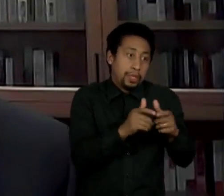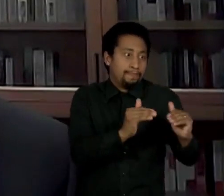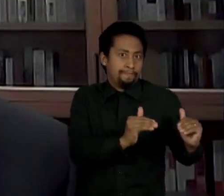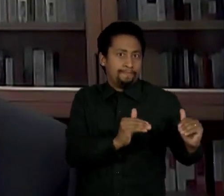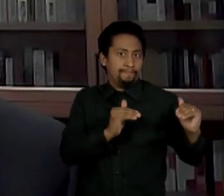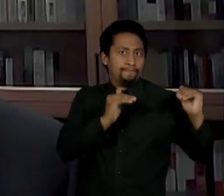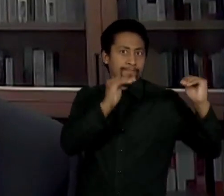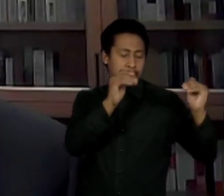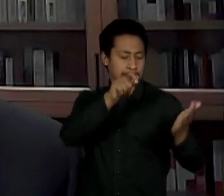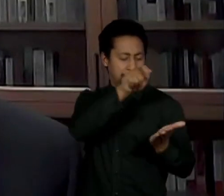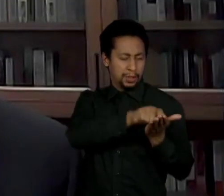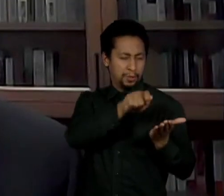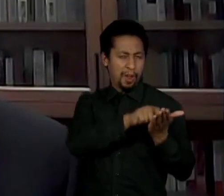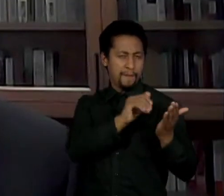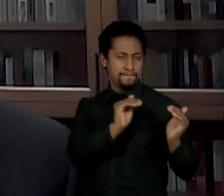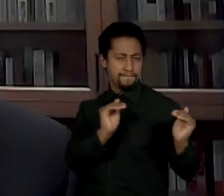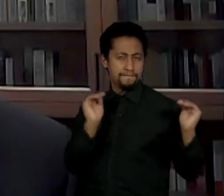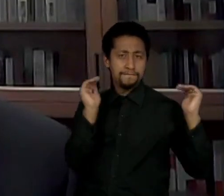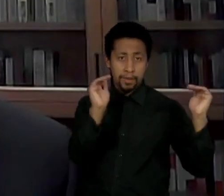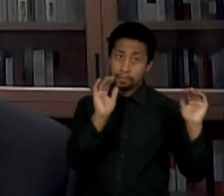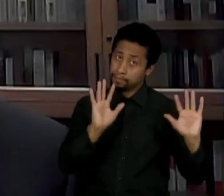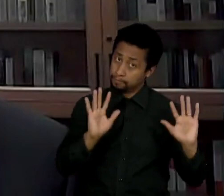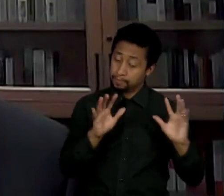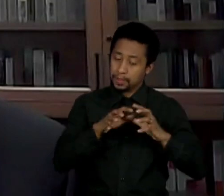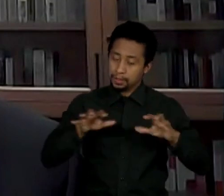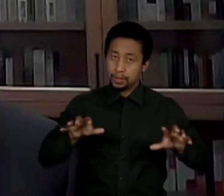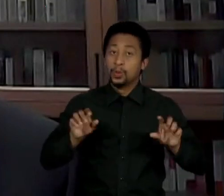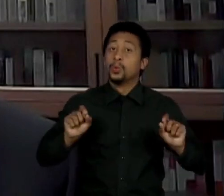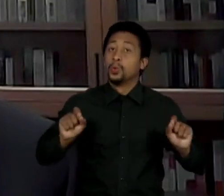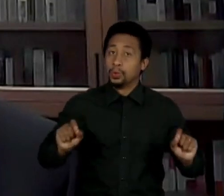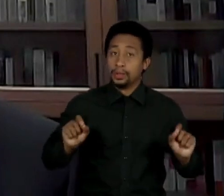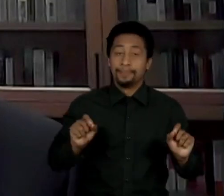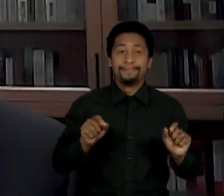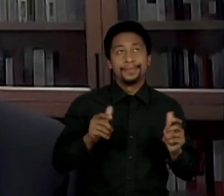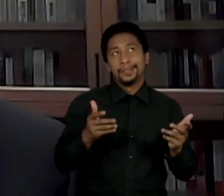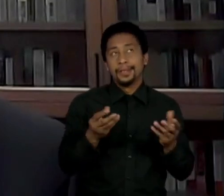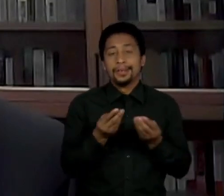e que é a presença ou absente de clichê.